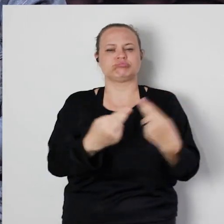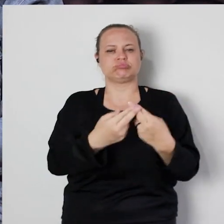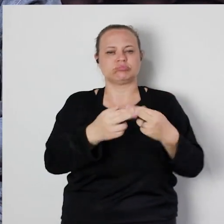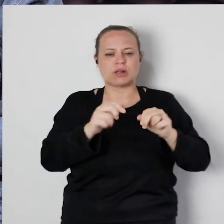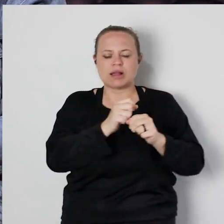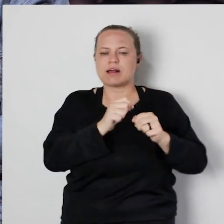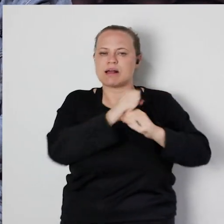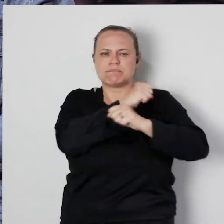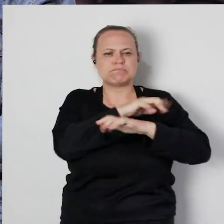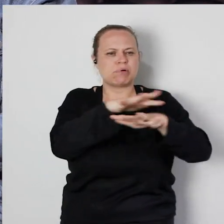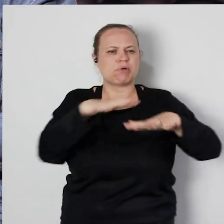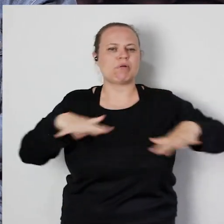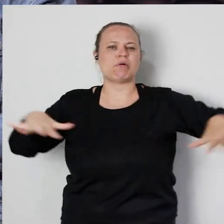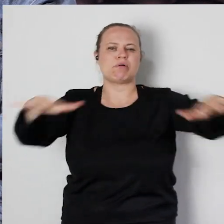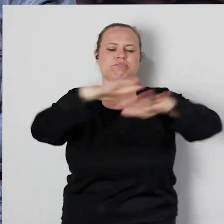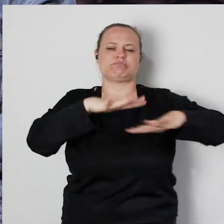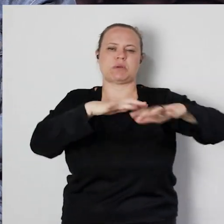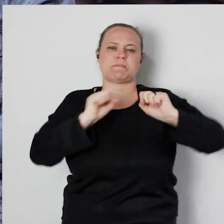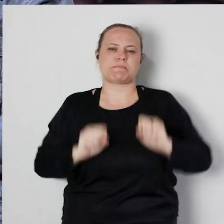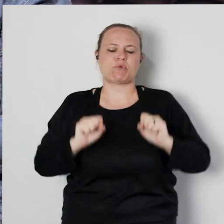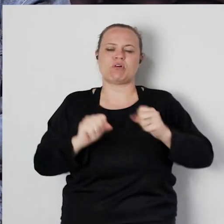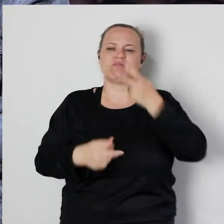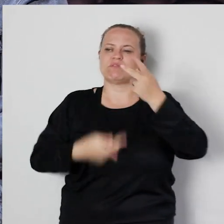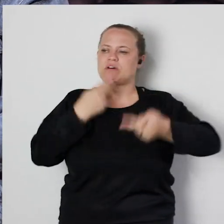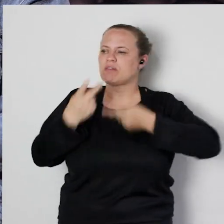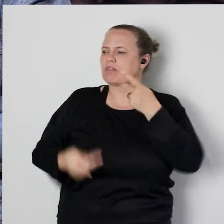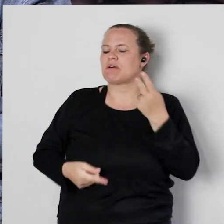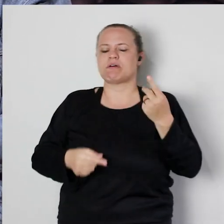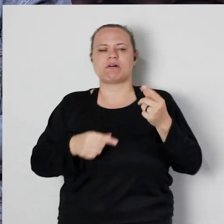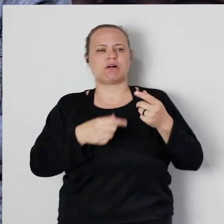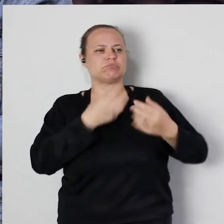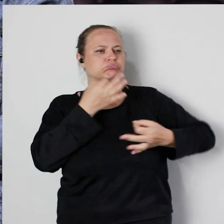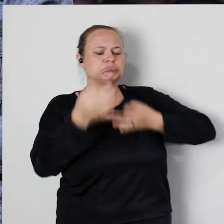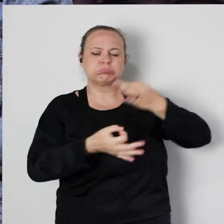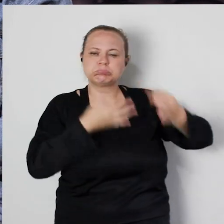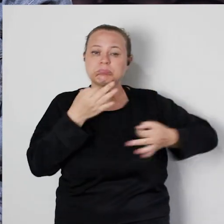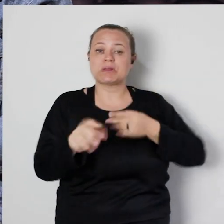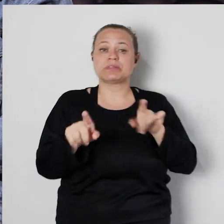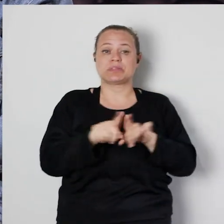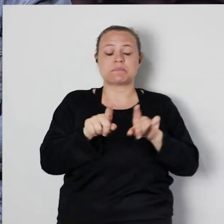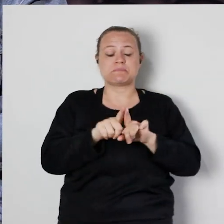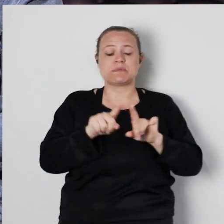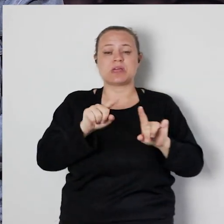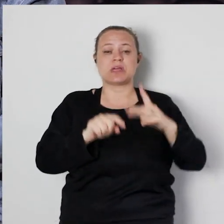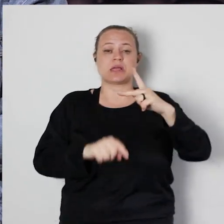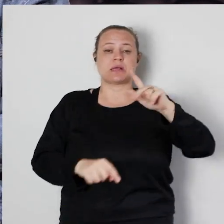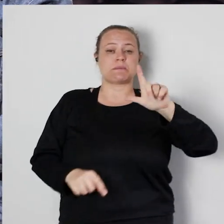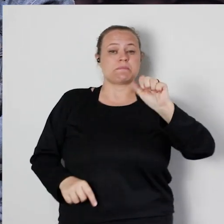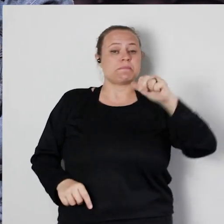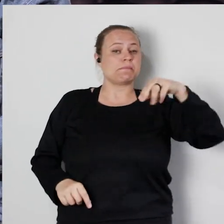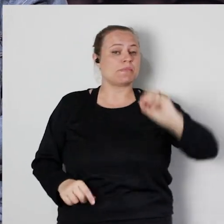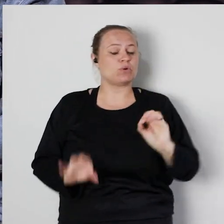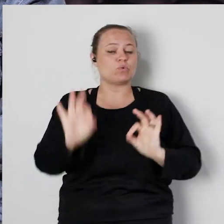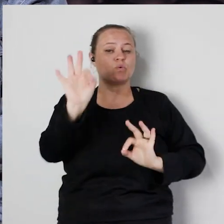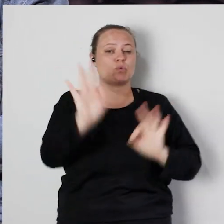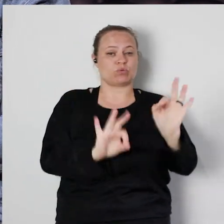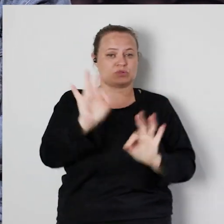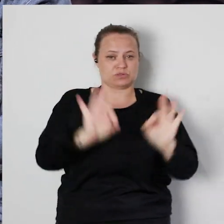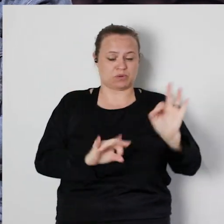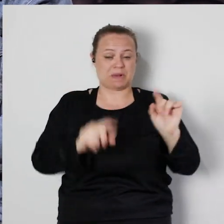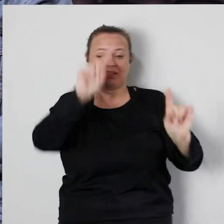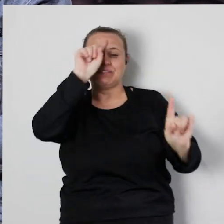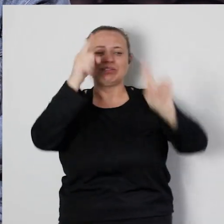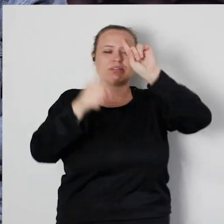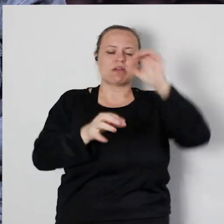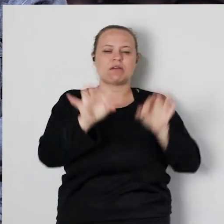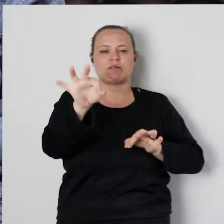essas pessoas possam se reunir, um espaço aberto, né, que possa levar as pautas e entender dessa